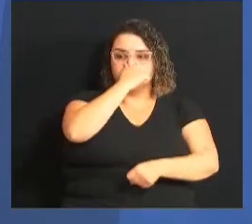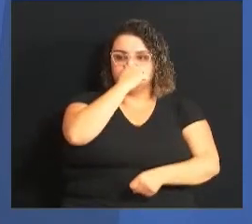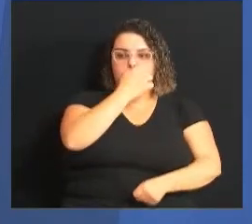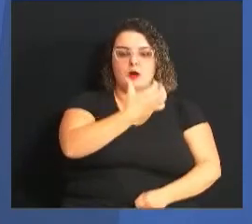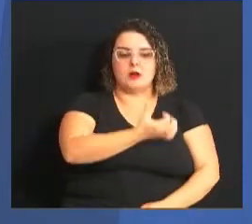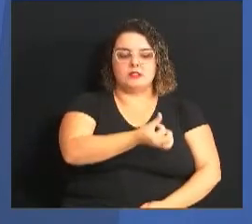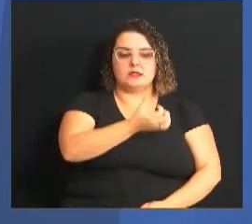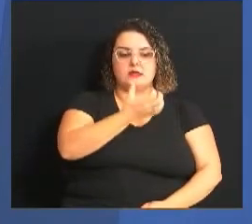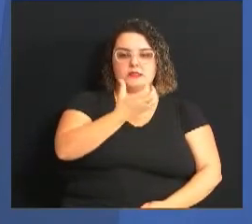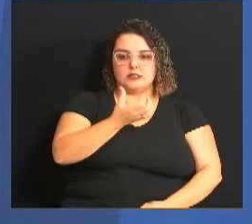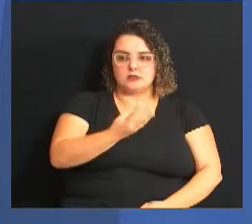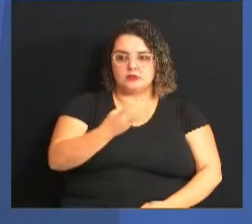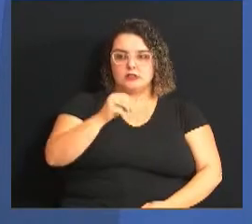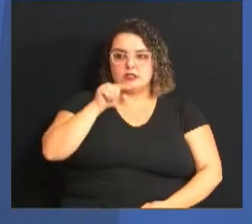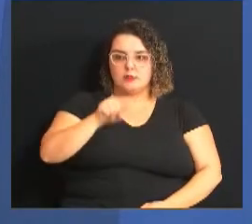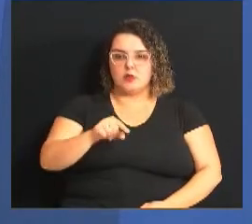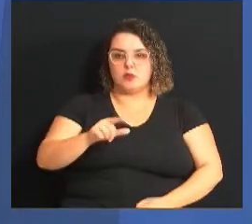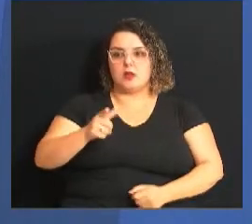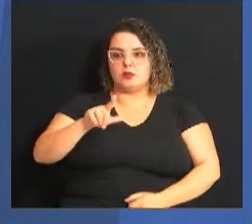mil litros.